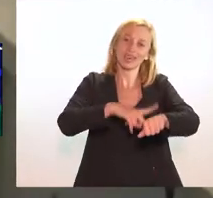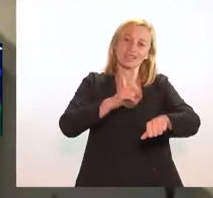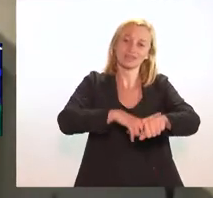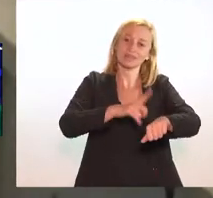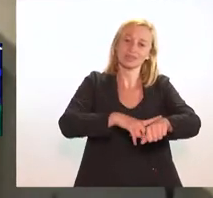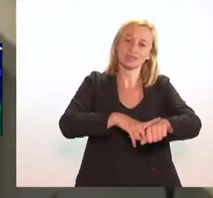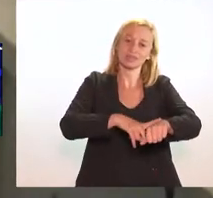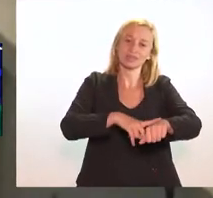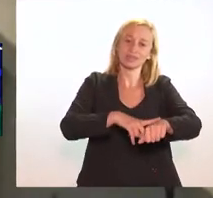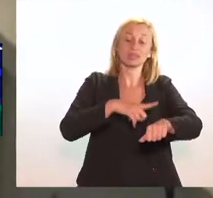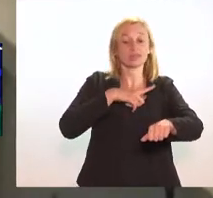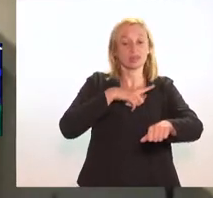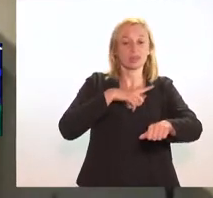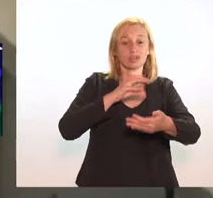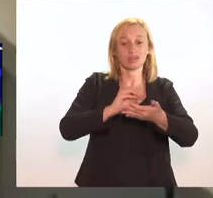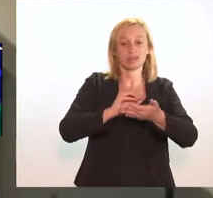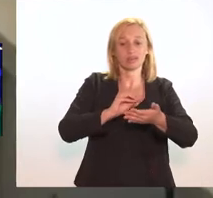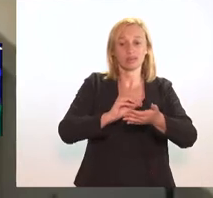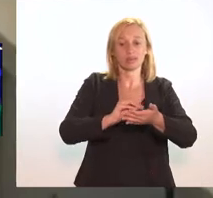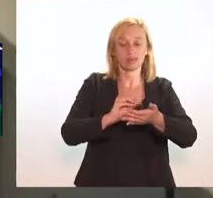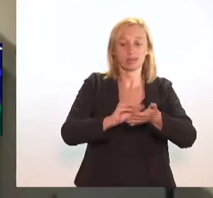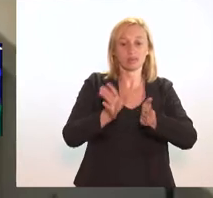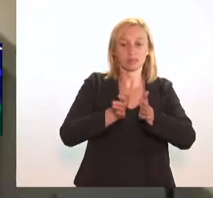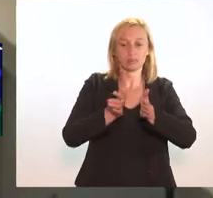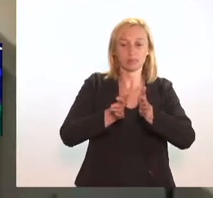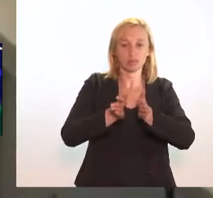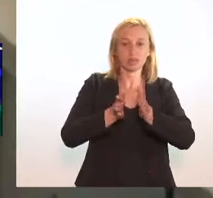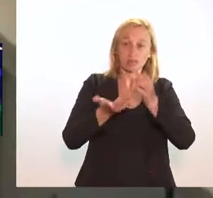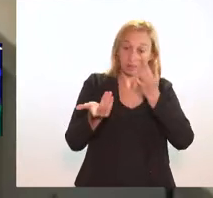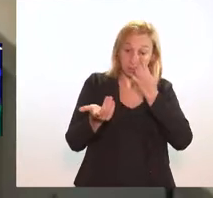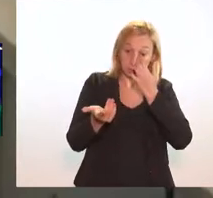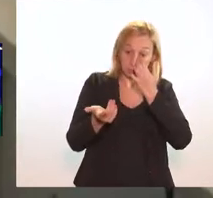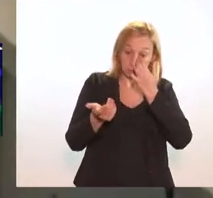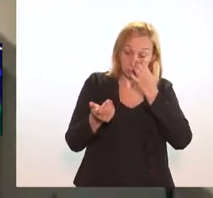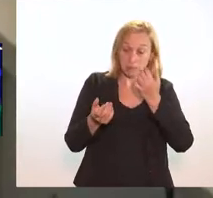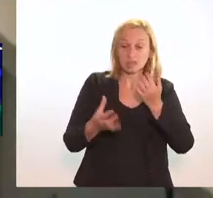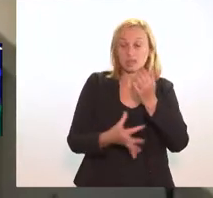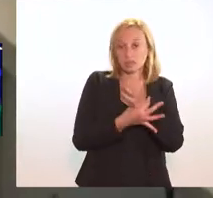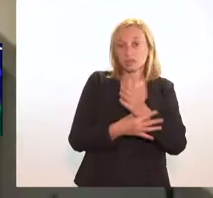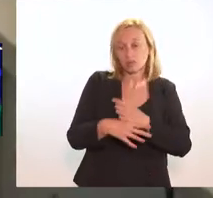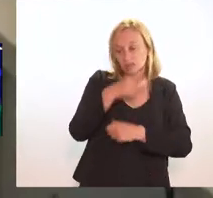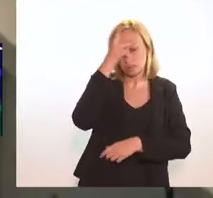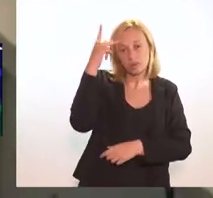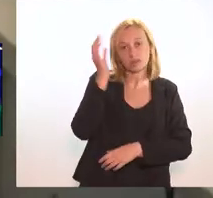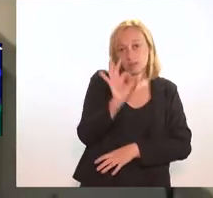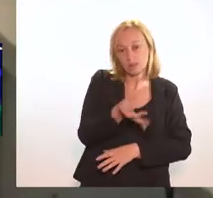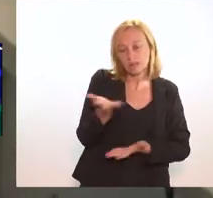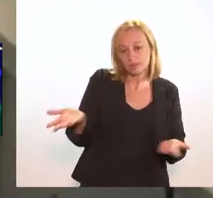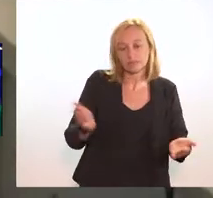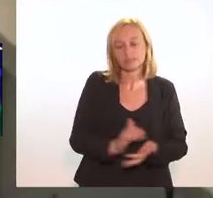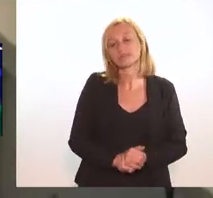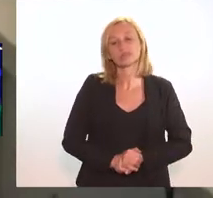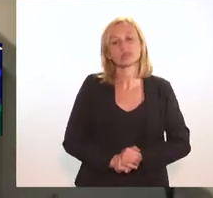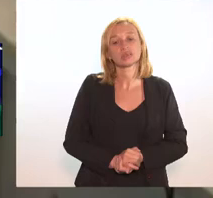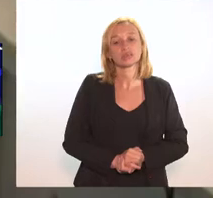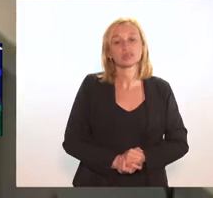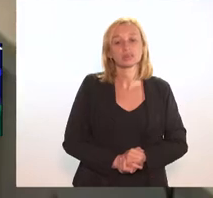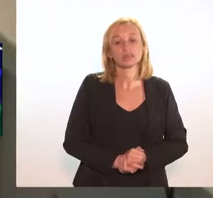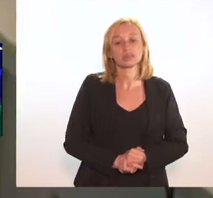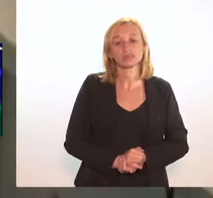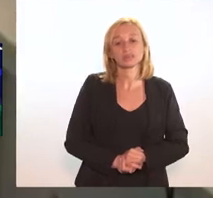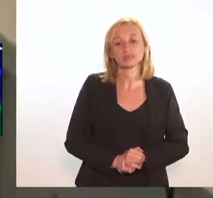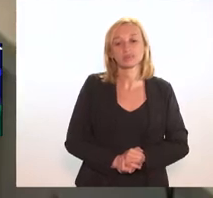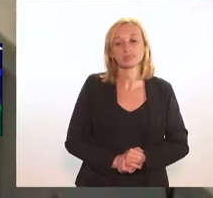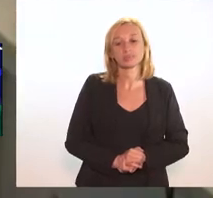Porque vai haver uma desmobilização, e que é ótimo que haja, pela segurança das pessoas, e o senhor, de fato,